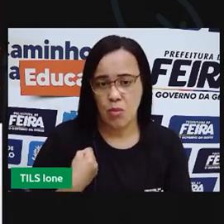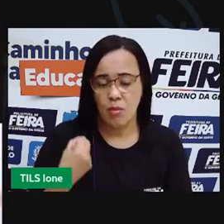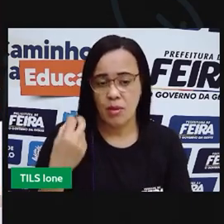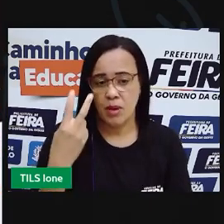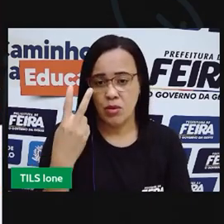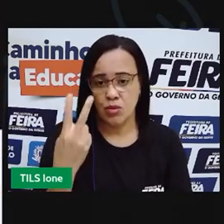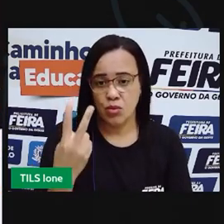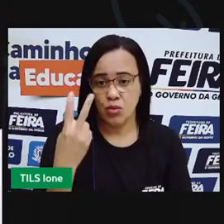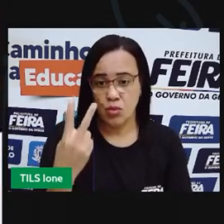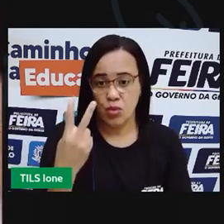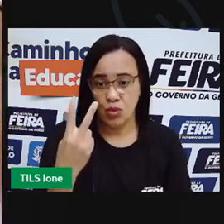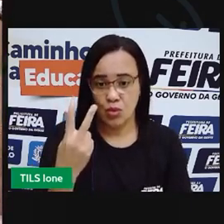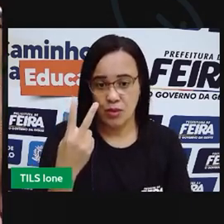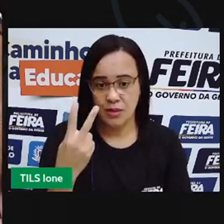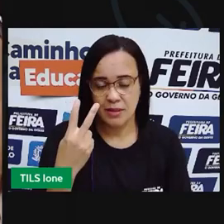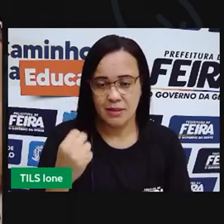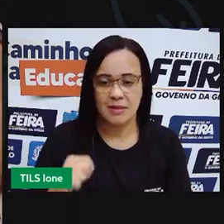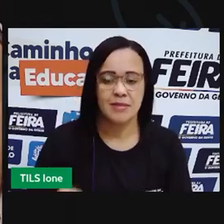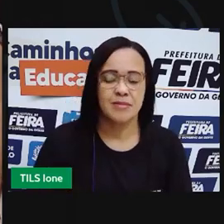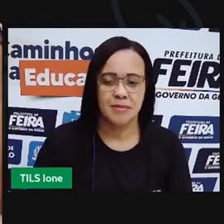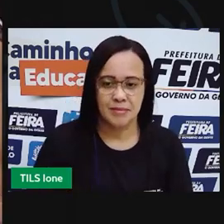escrevendo aqui